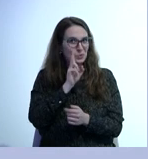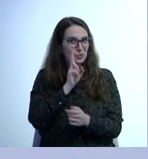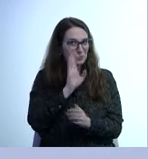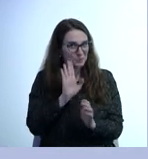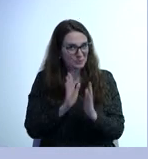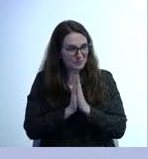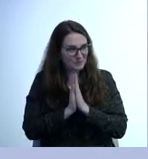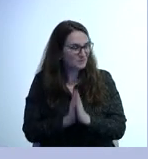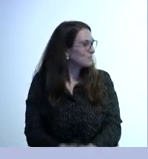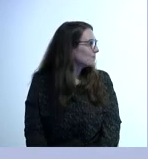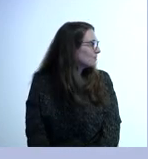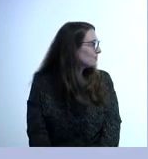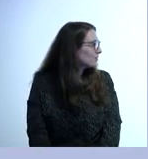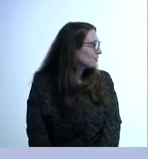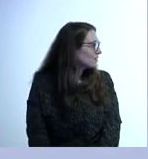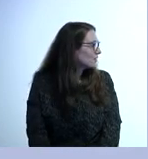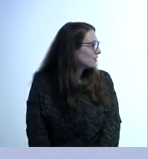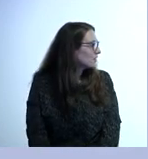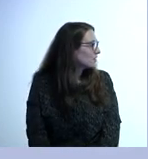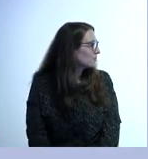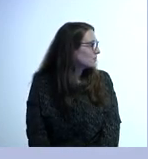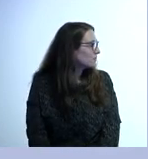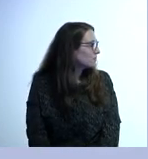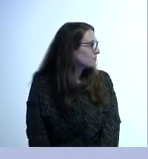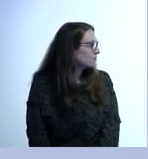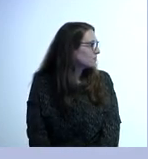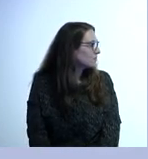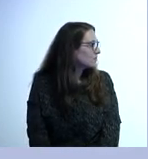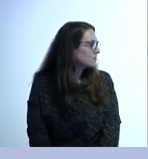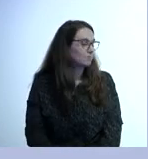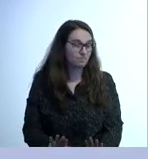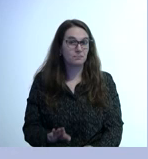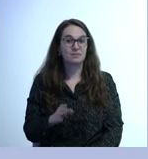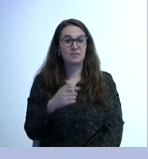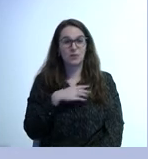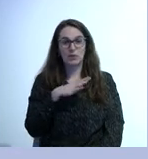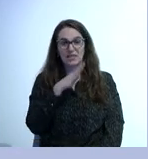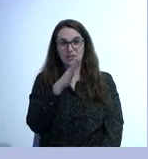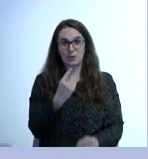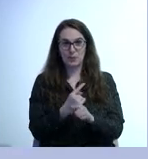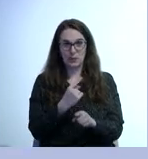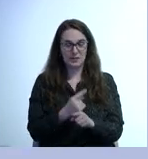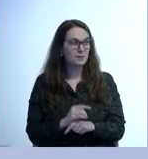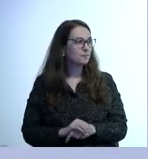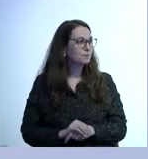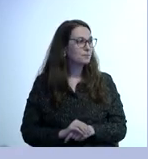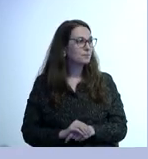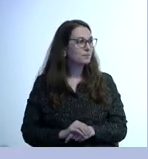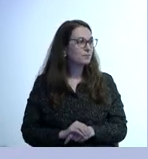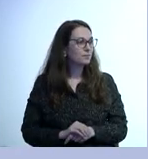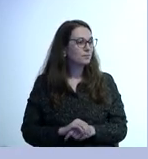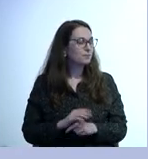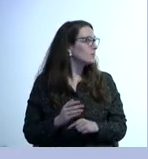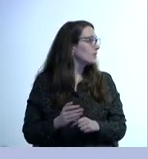sentado. Não, queria dizer o seguinte, que quanto à carga burocrática,